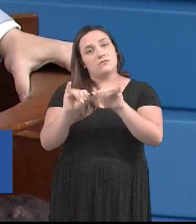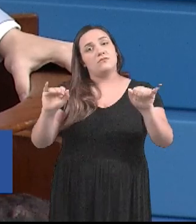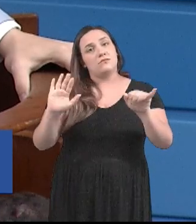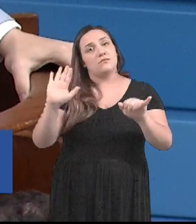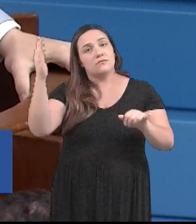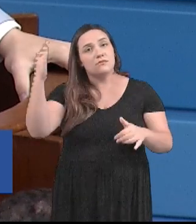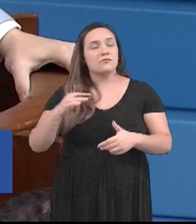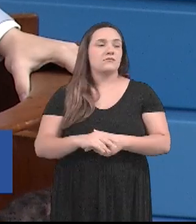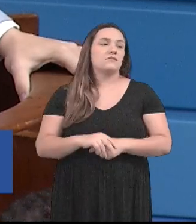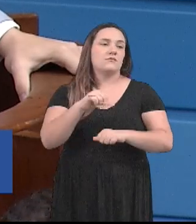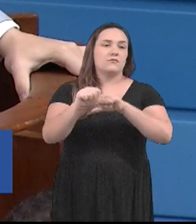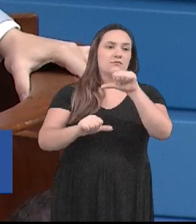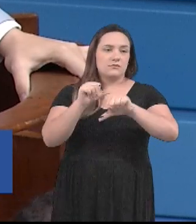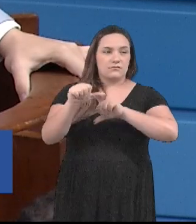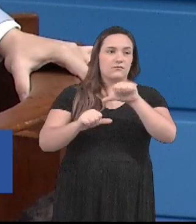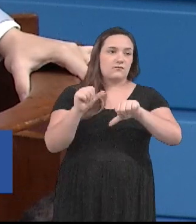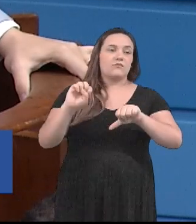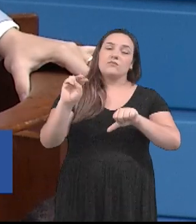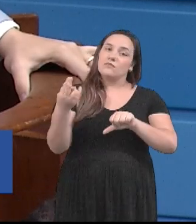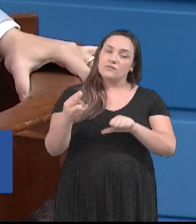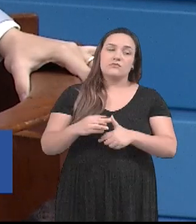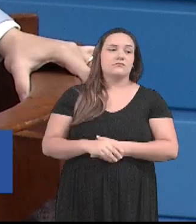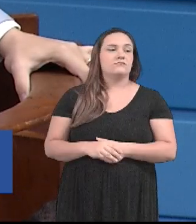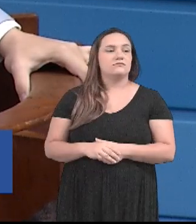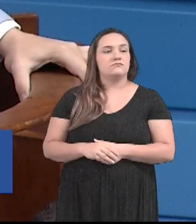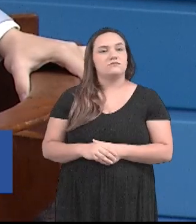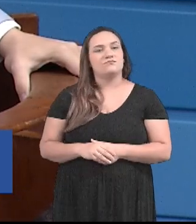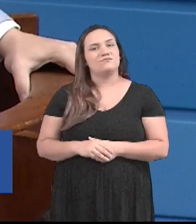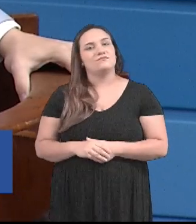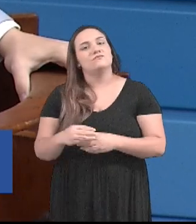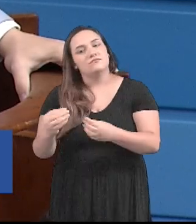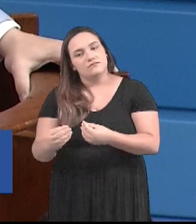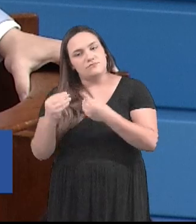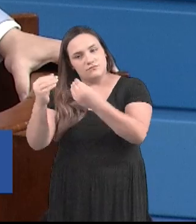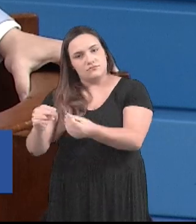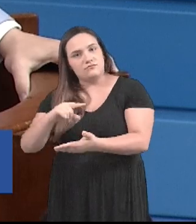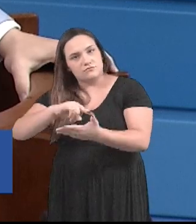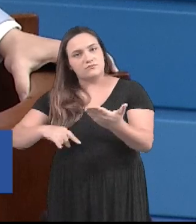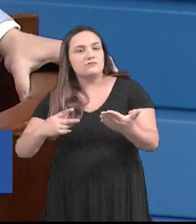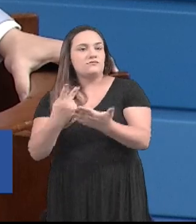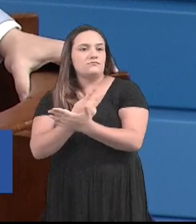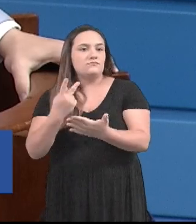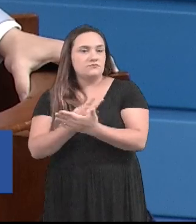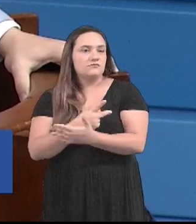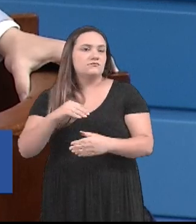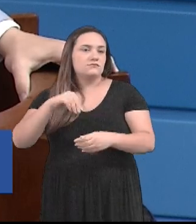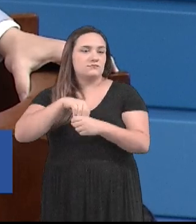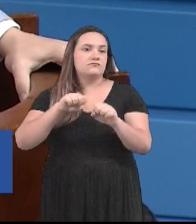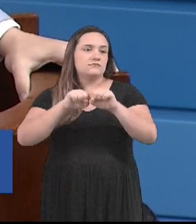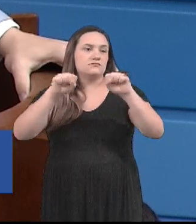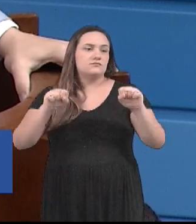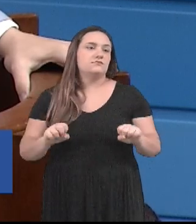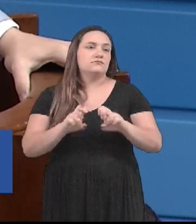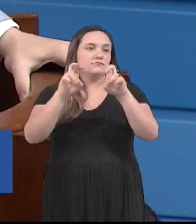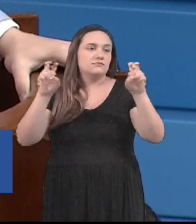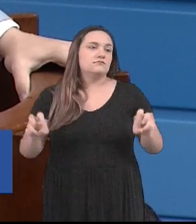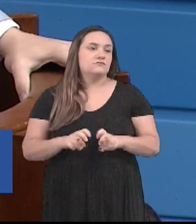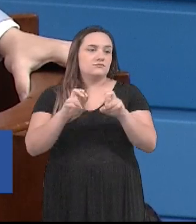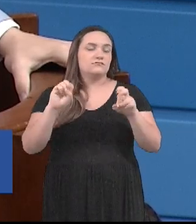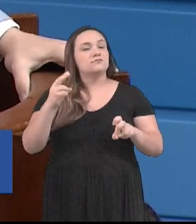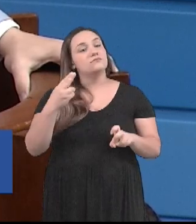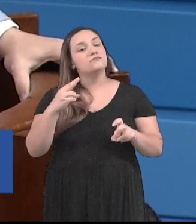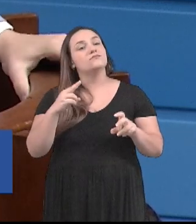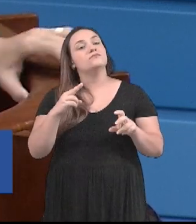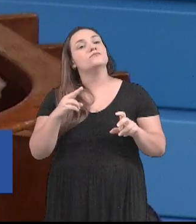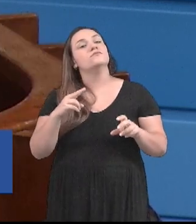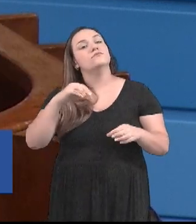falsos, alterar ou excluir indevidamente dados corretos nos sistemas informatizados ou bancos